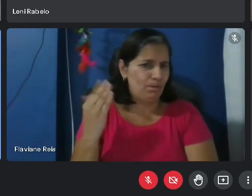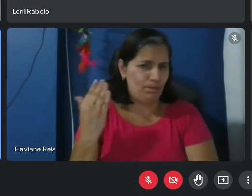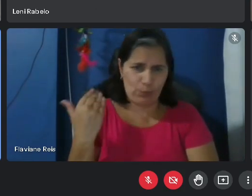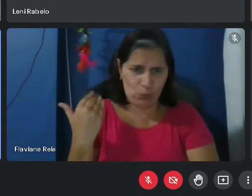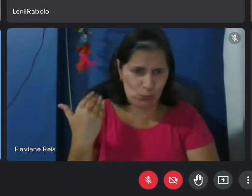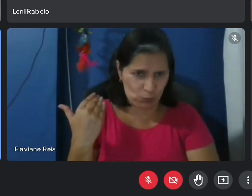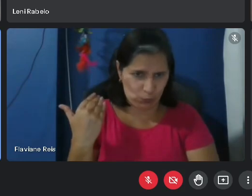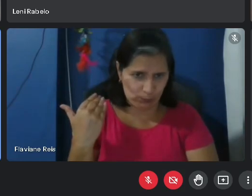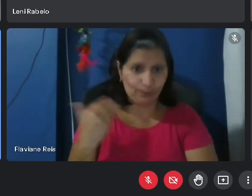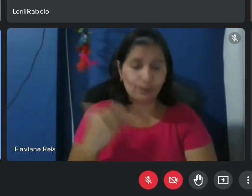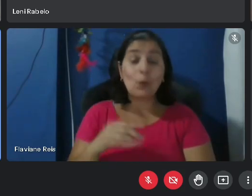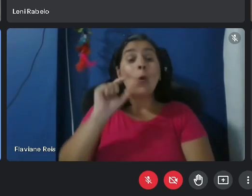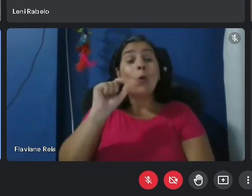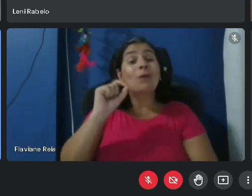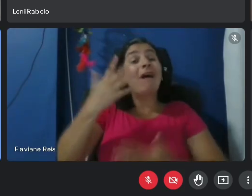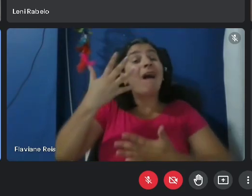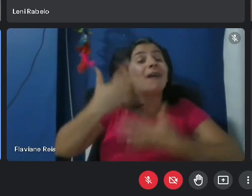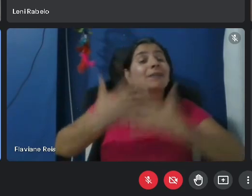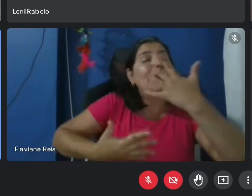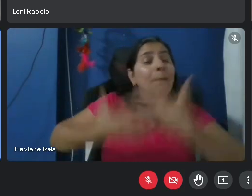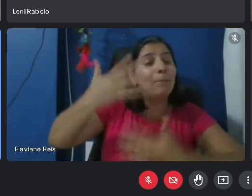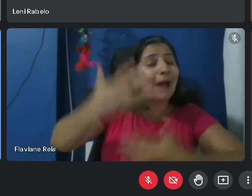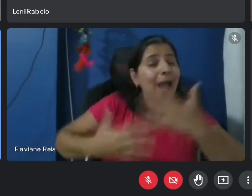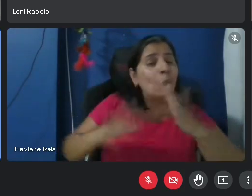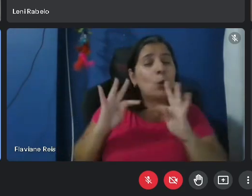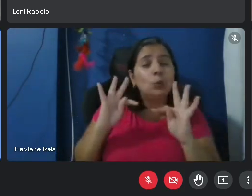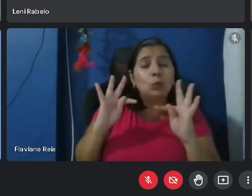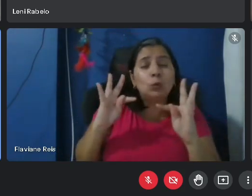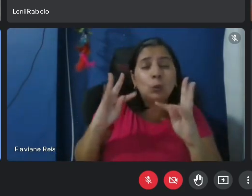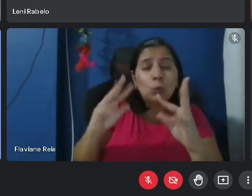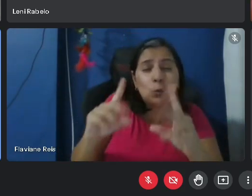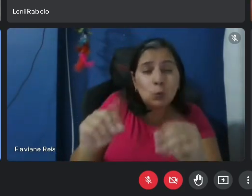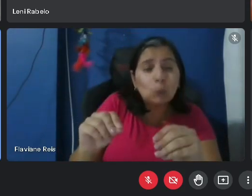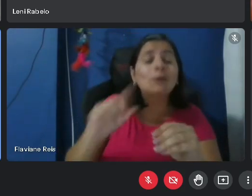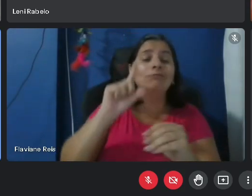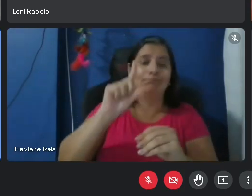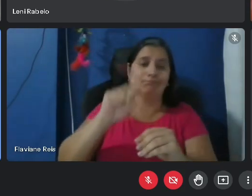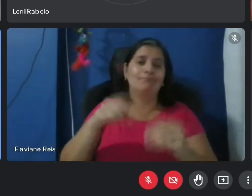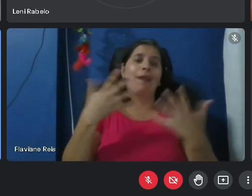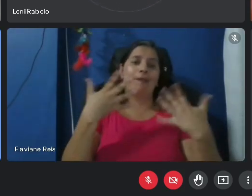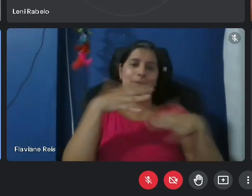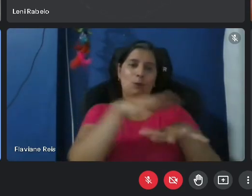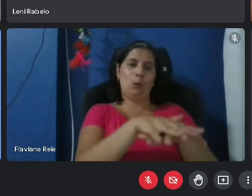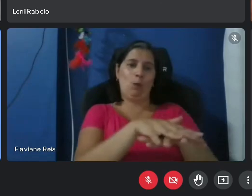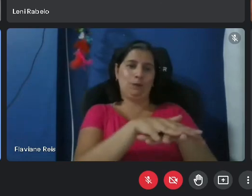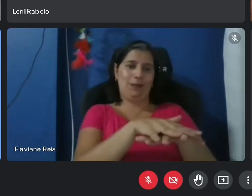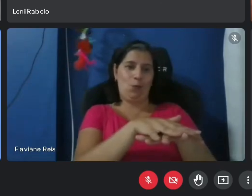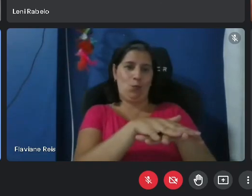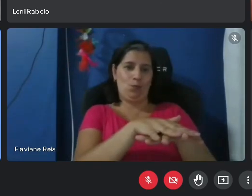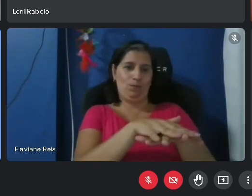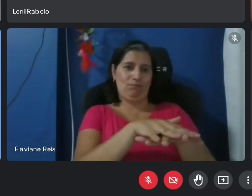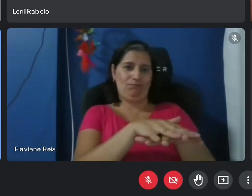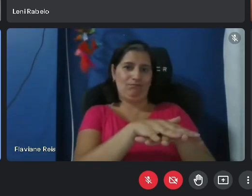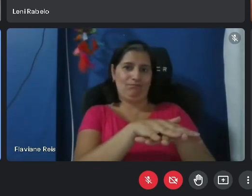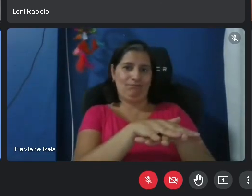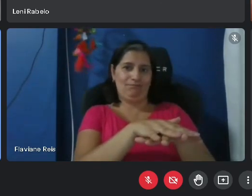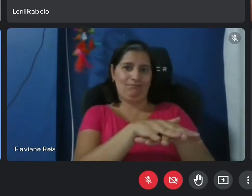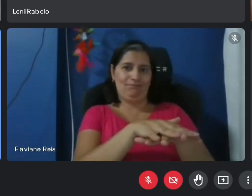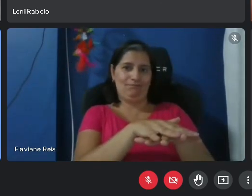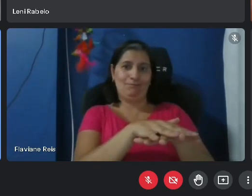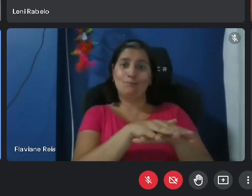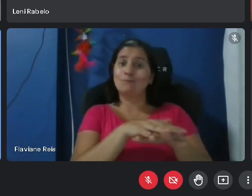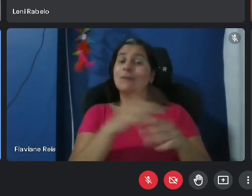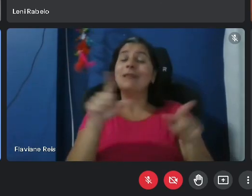Então, é uma coisa bem recente. E Isso tem gerado